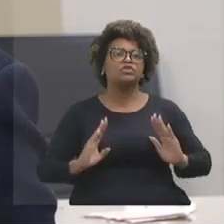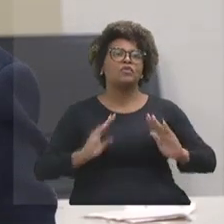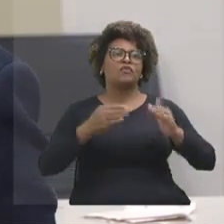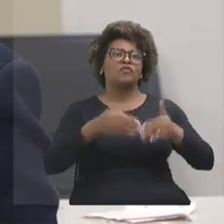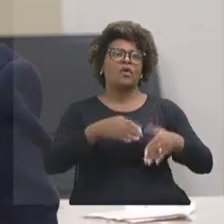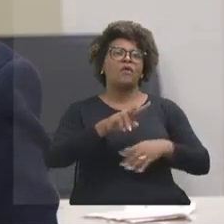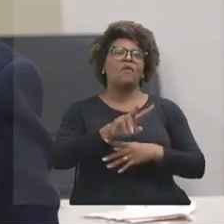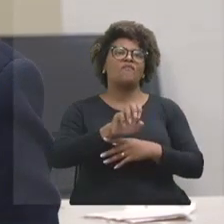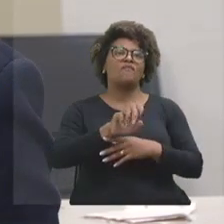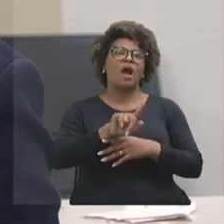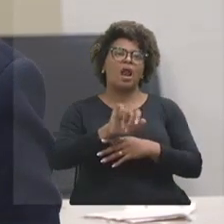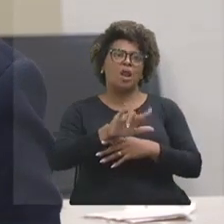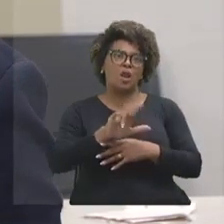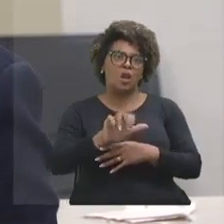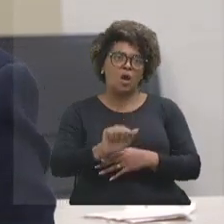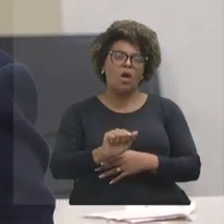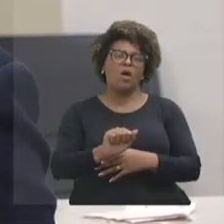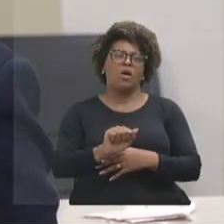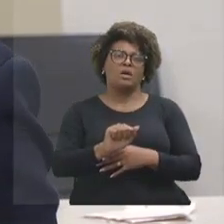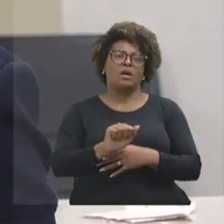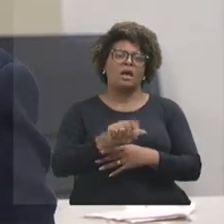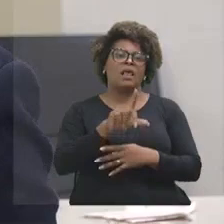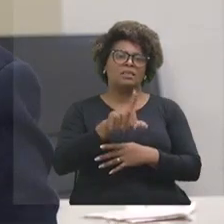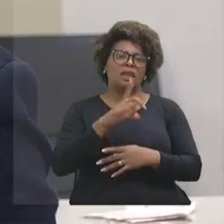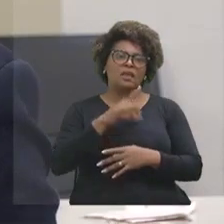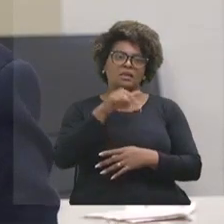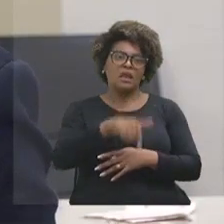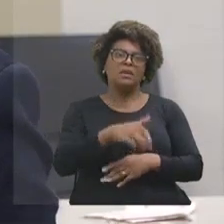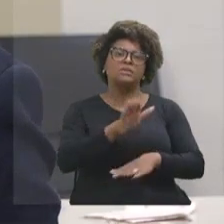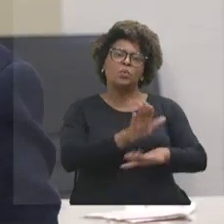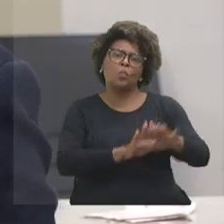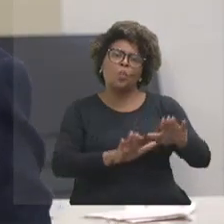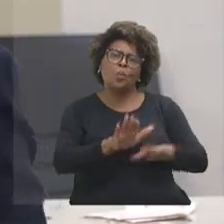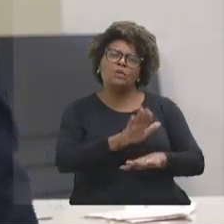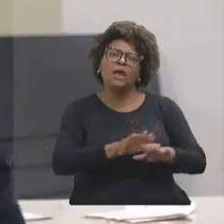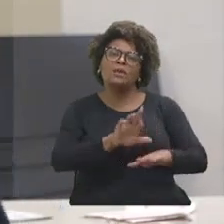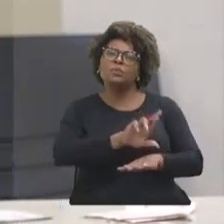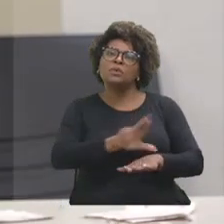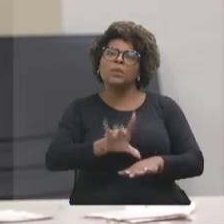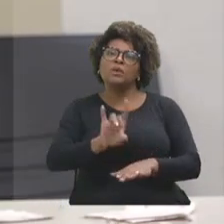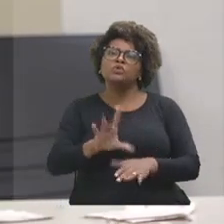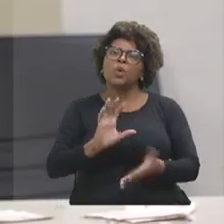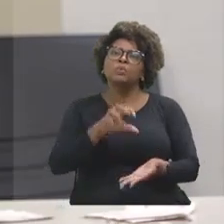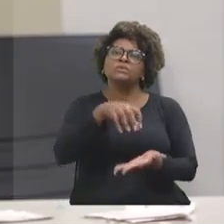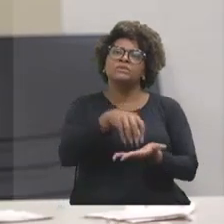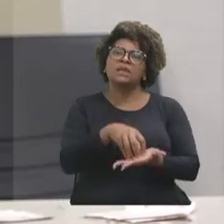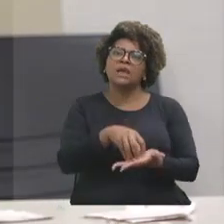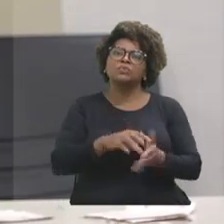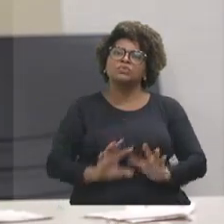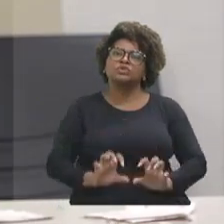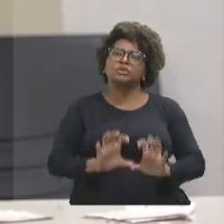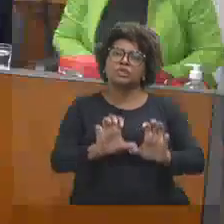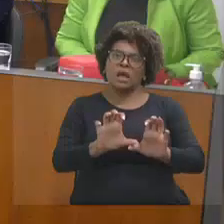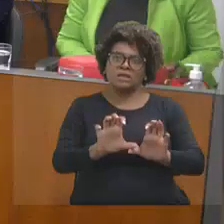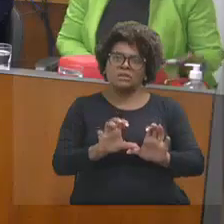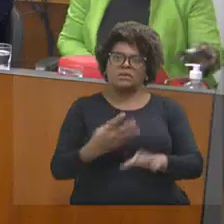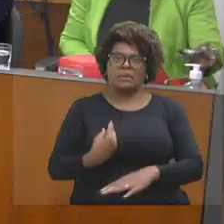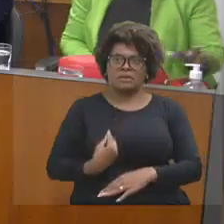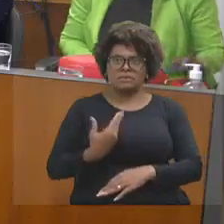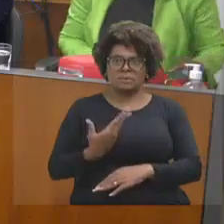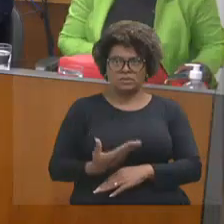de cuidado que não é só o centro oncológico que tem que participar desse processo Isso faz parte da nossa discussão